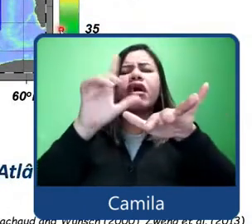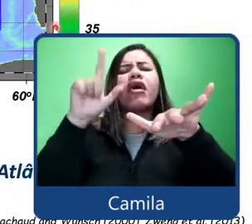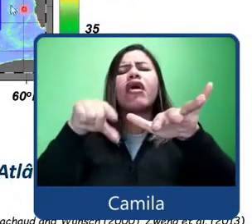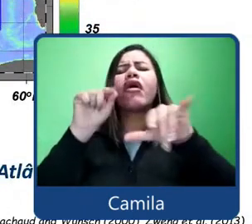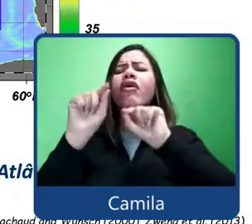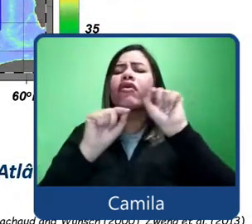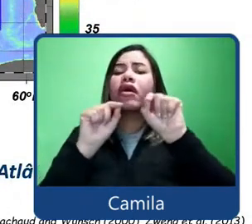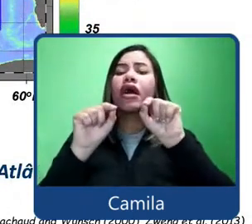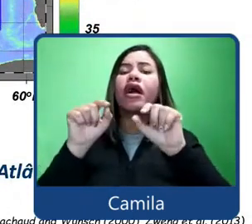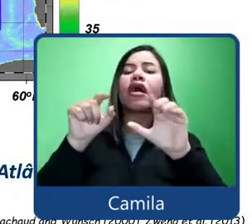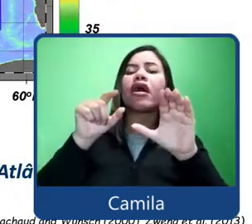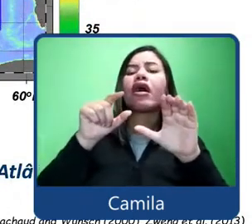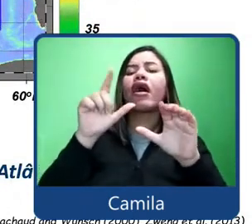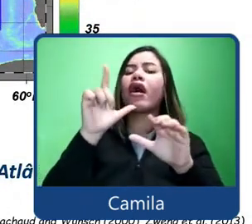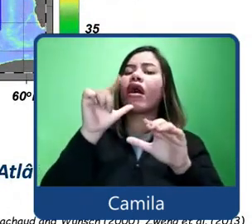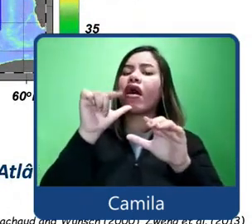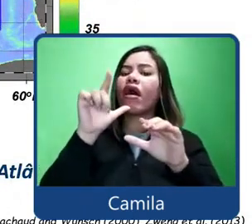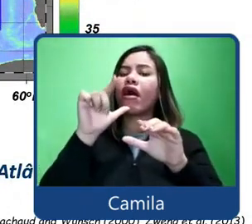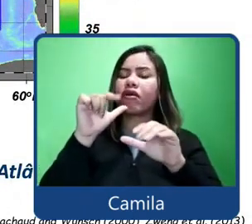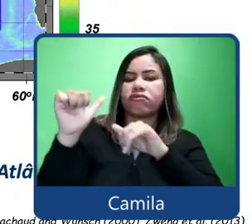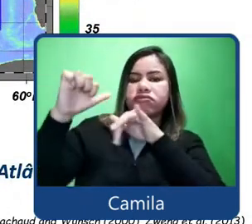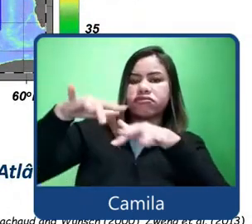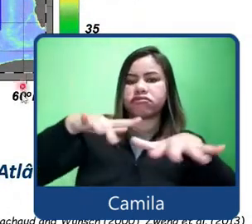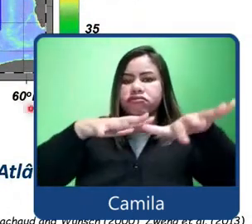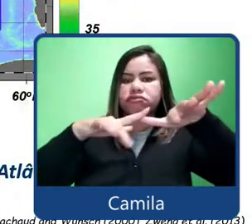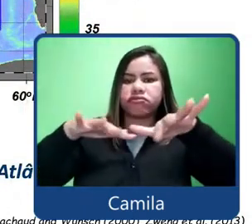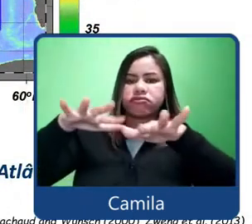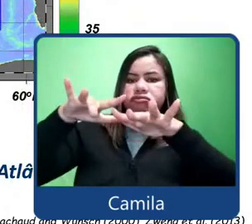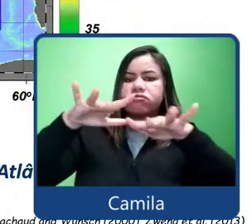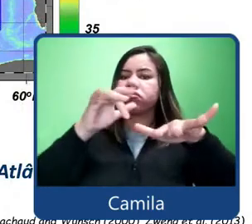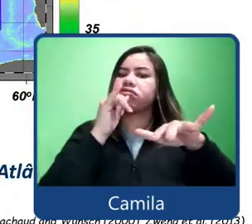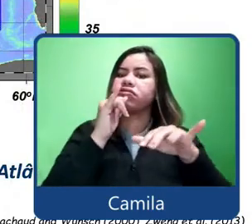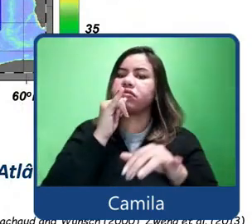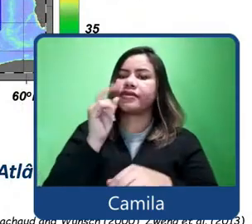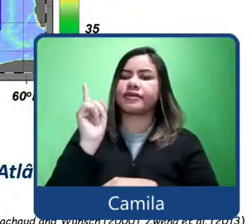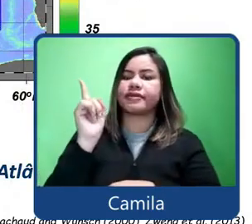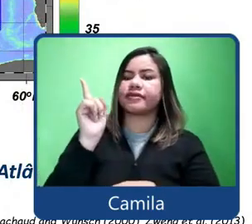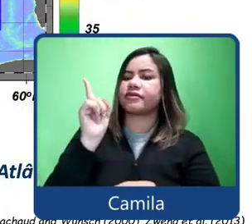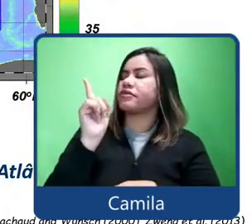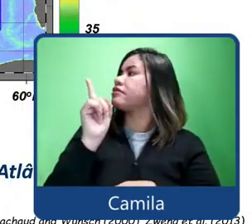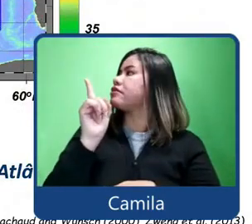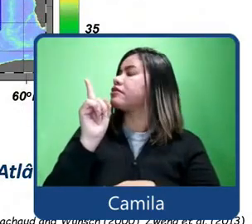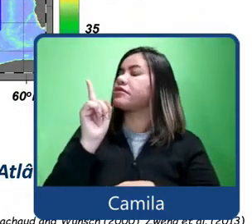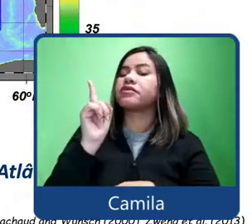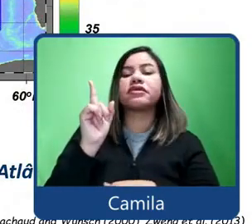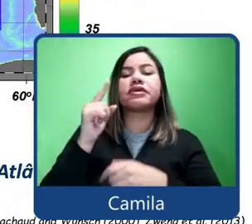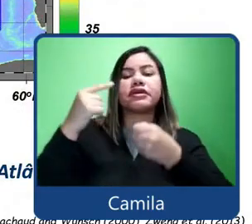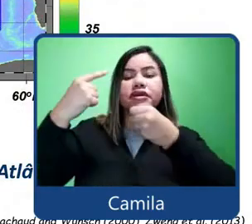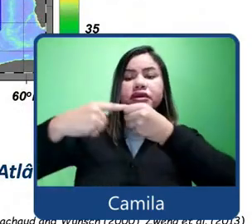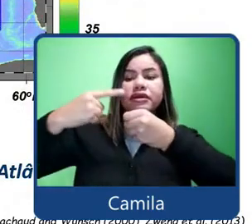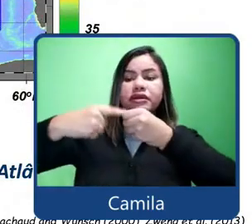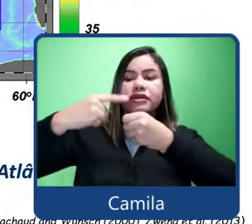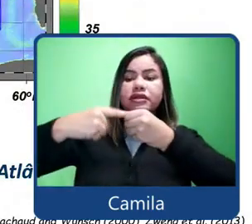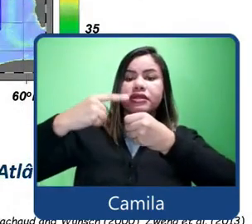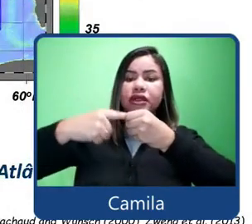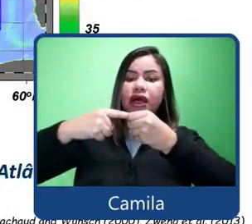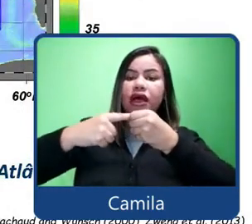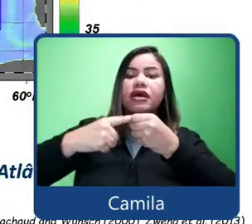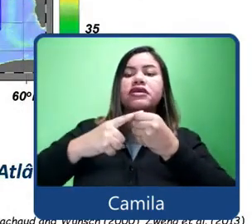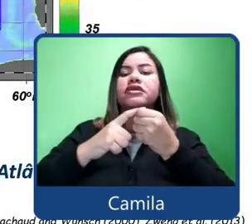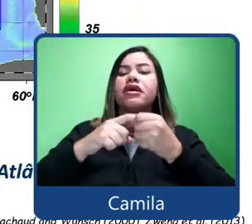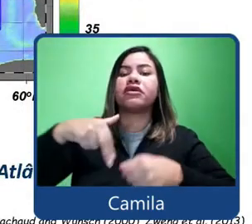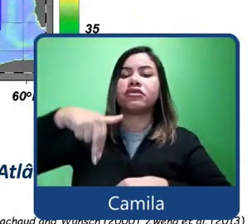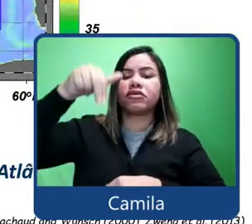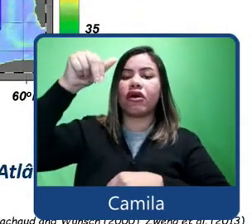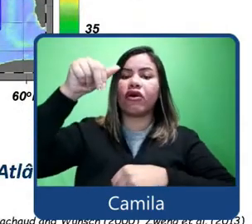existe no Oceano Atlântico. Nós temos aqui um perfil de cidade que vai desde o norte do Atlântico, passando pelo Equador até o sul, da